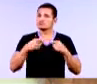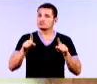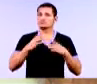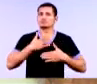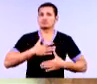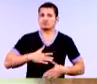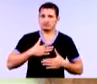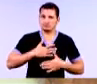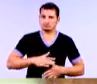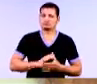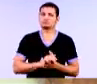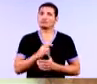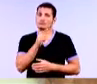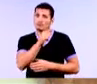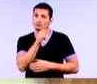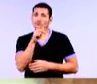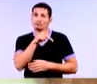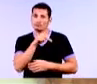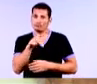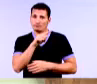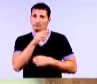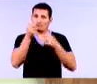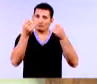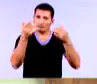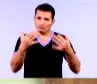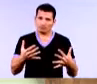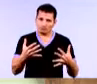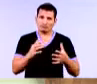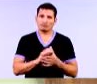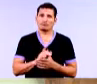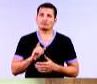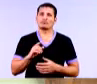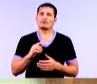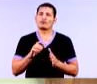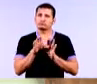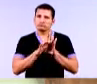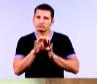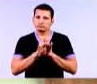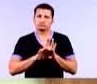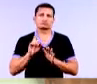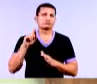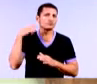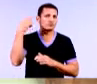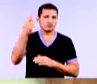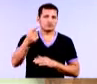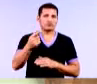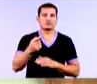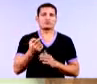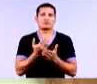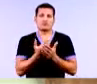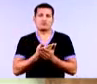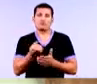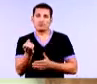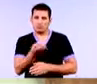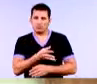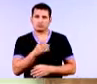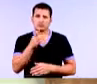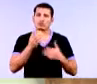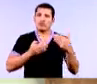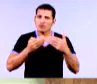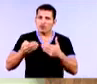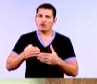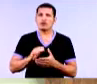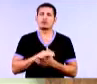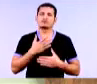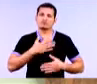tranquilos. Conforme o professor falou, nós vamos entrar com novos conceitos nas próximas aulas e vão acompanhando, vão trabalhando